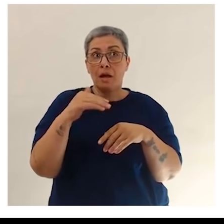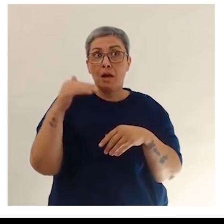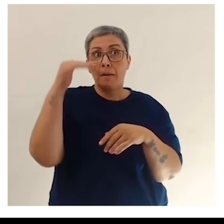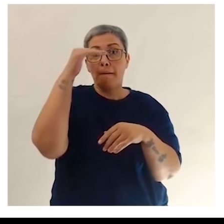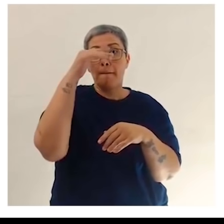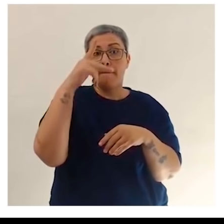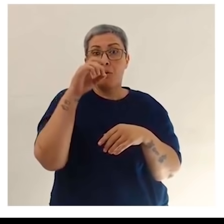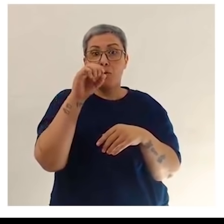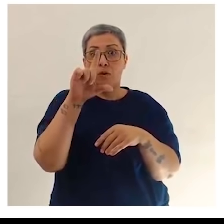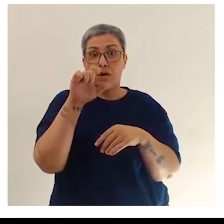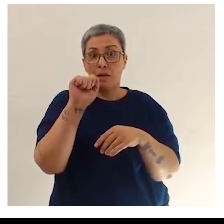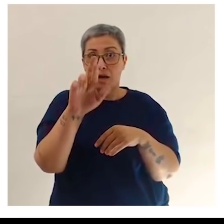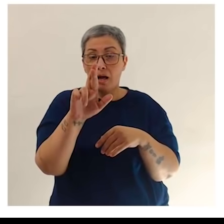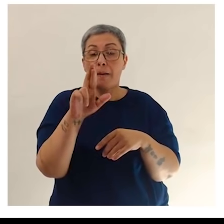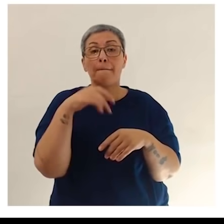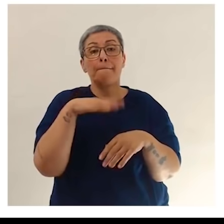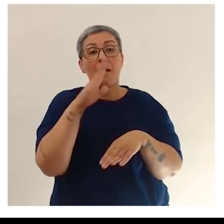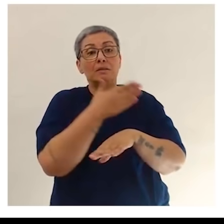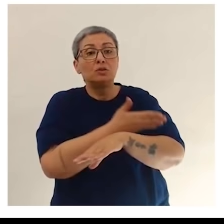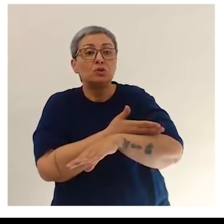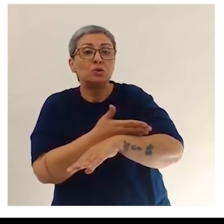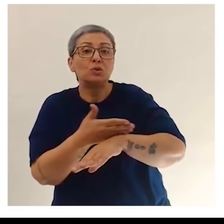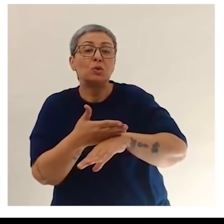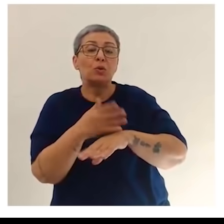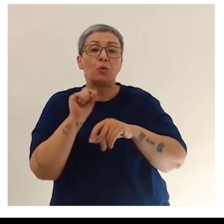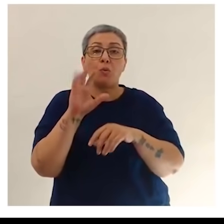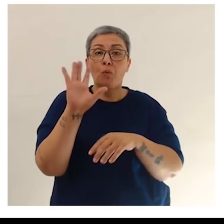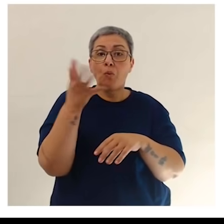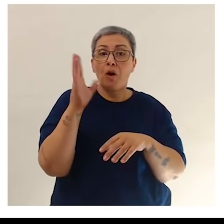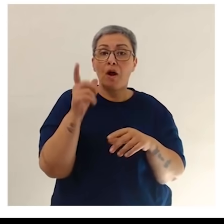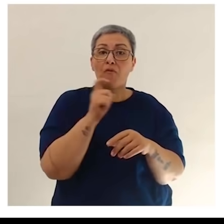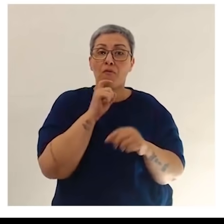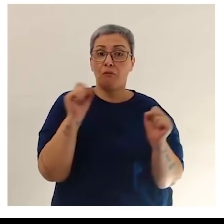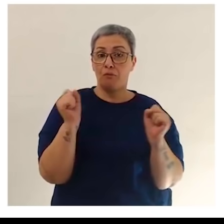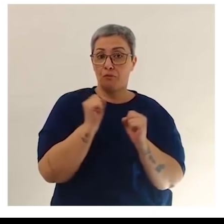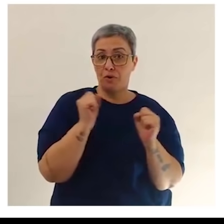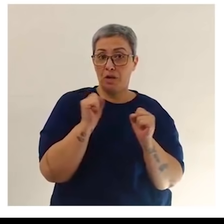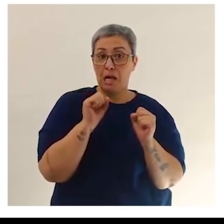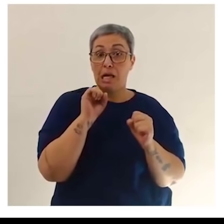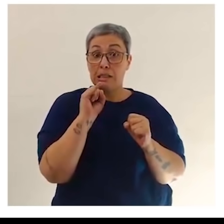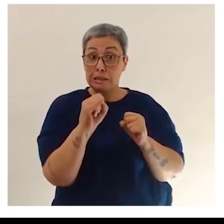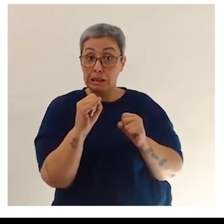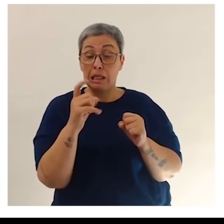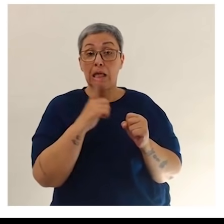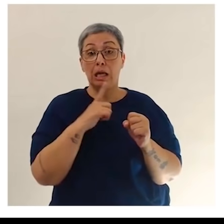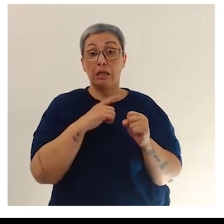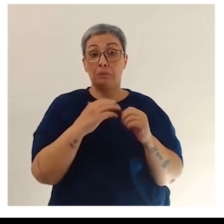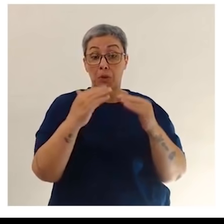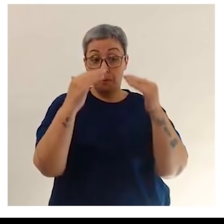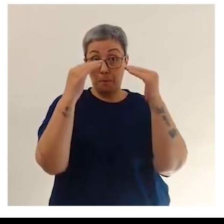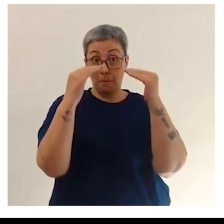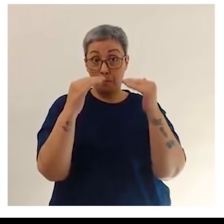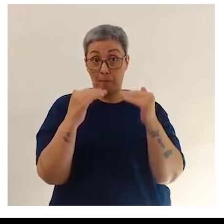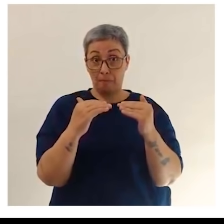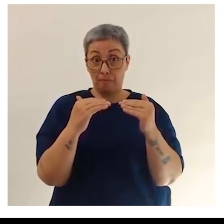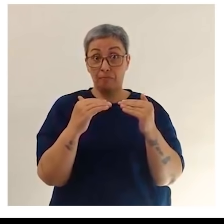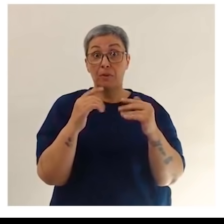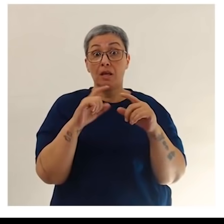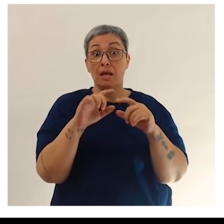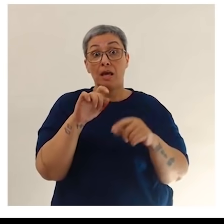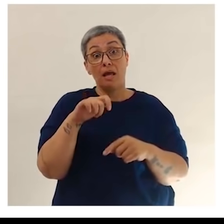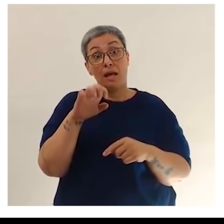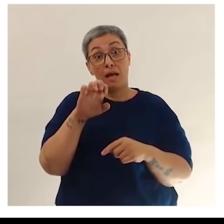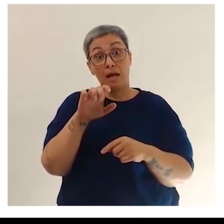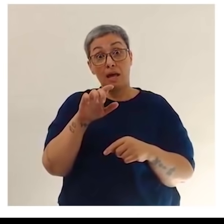Polar Ártica, ela está acostumada com um clima frio. Se ela estiver mais próxima aqui da linha